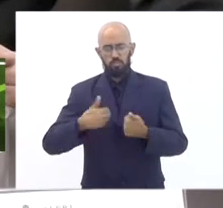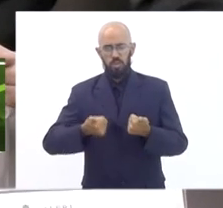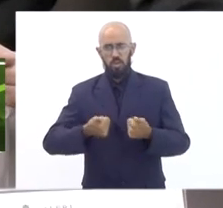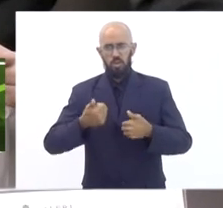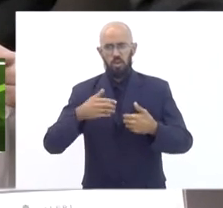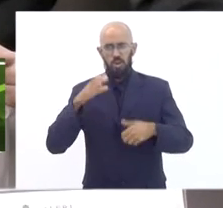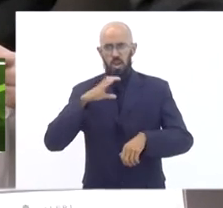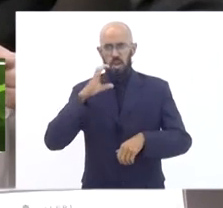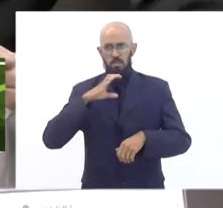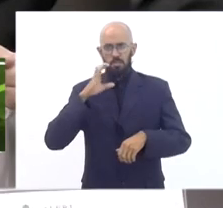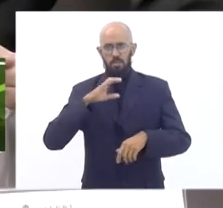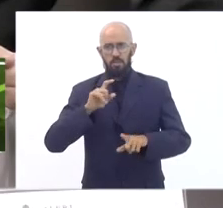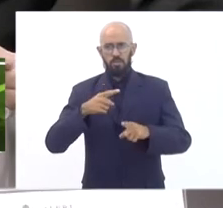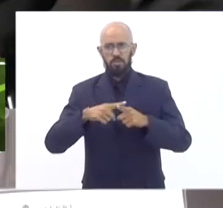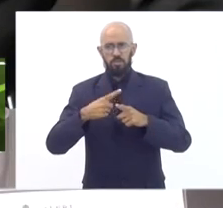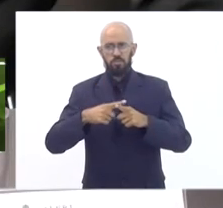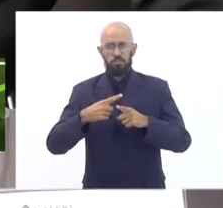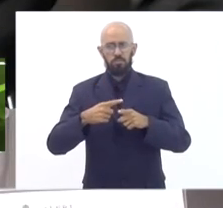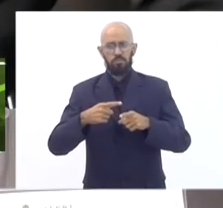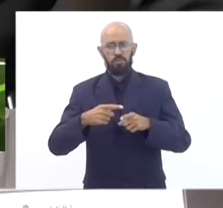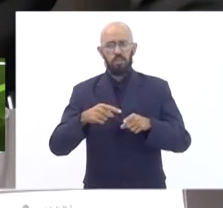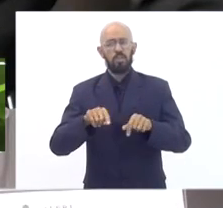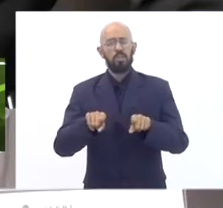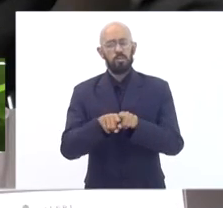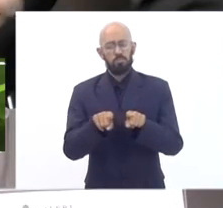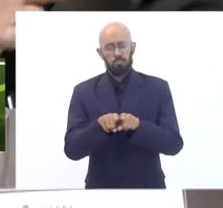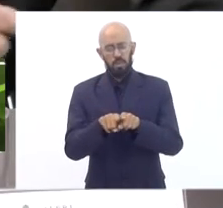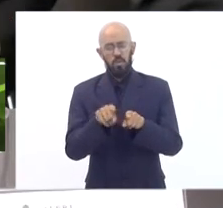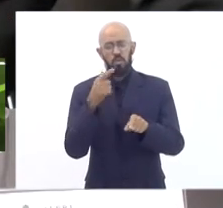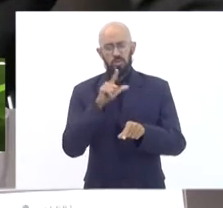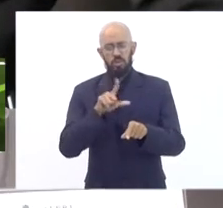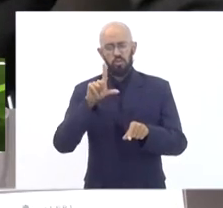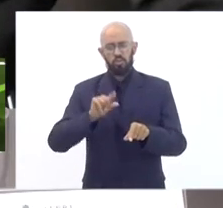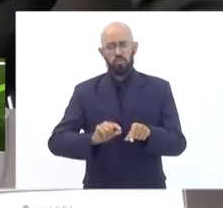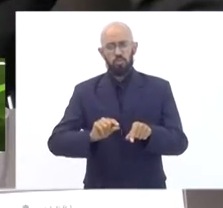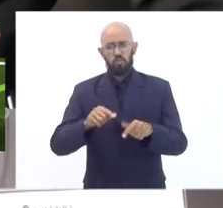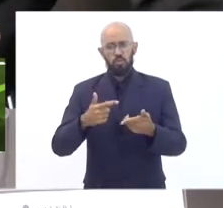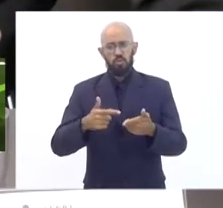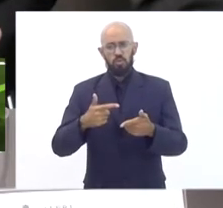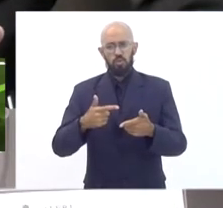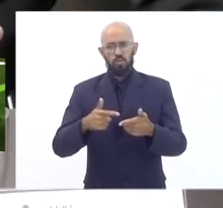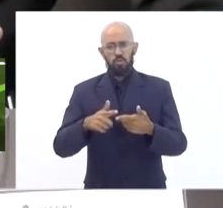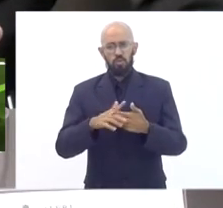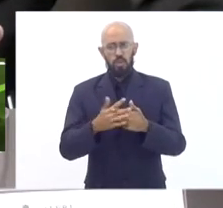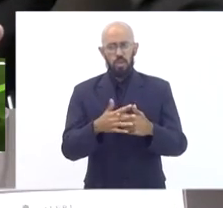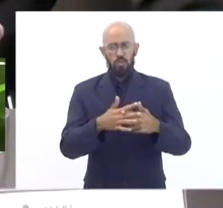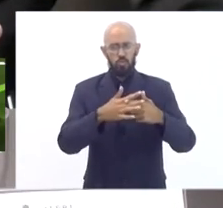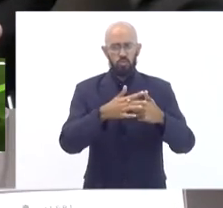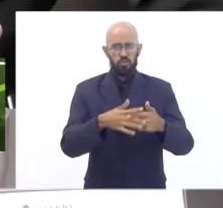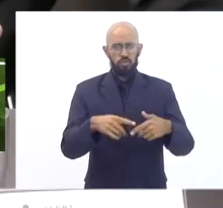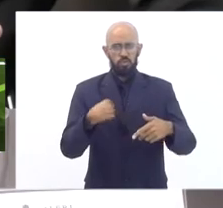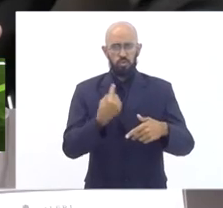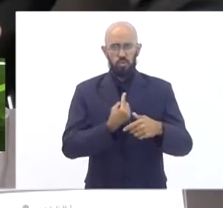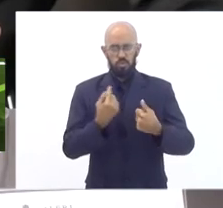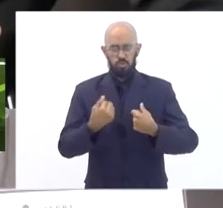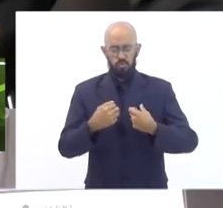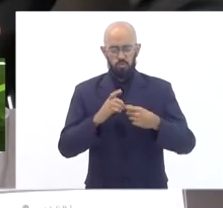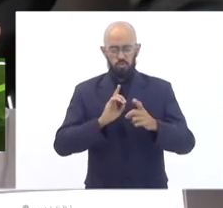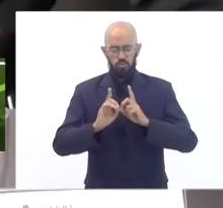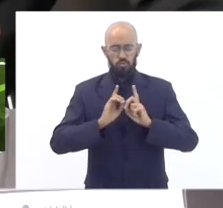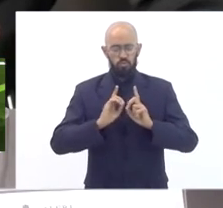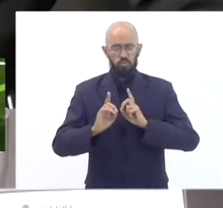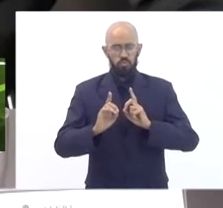consegue mitigar os aumentos e os reajustes que hoje a gente tem discutido aqui. A gente aqui tem um reflexo importante de um